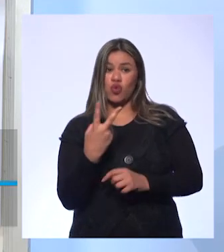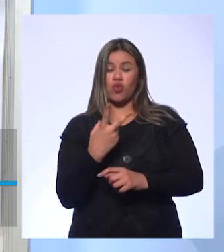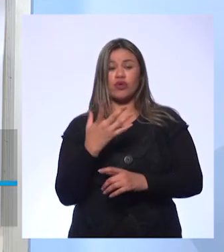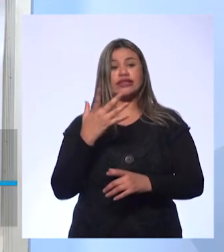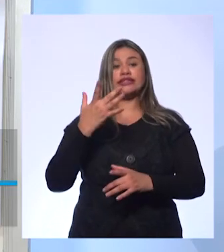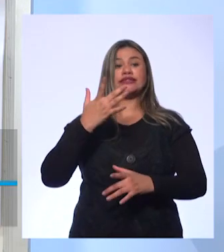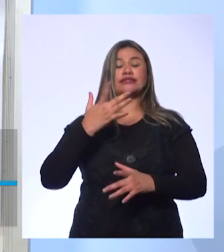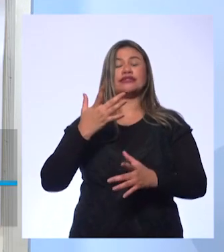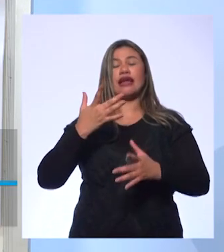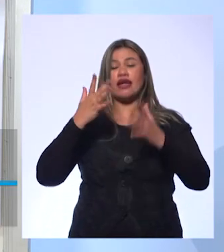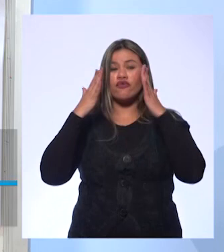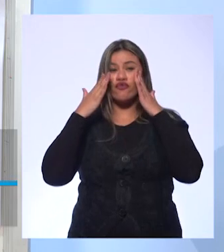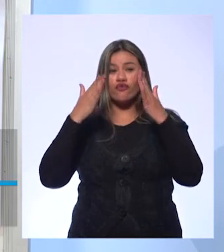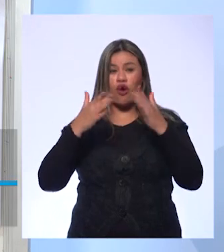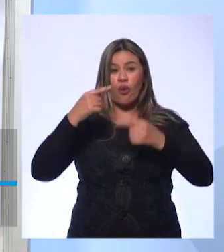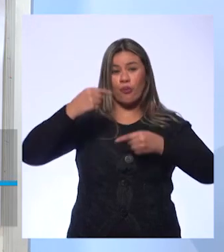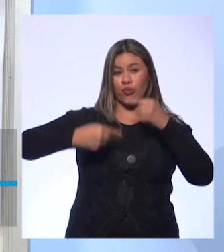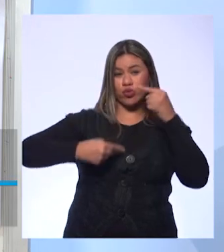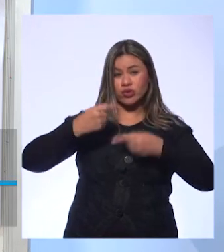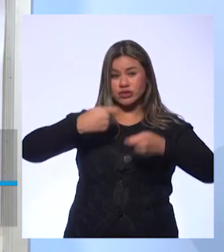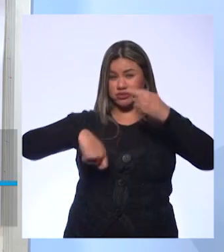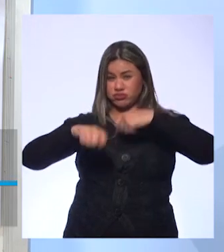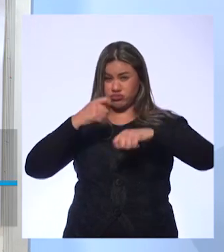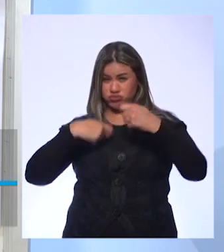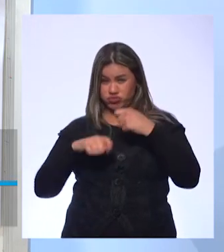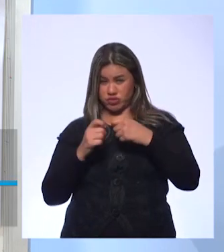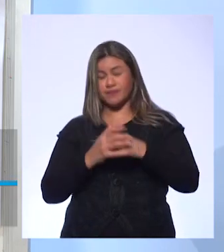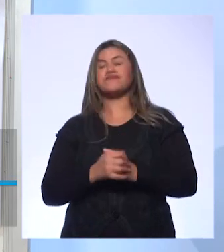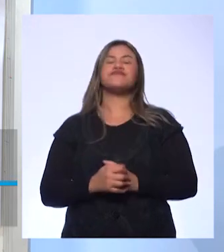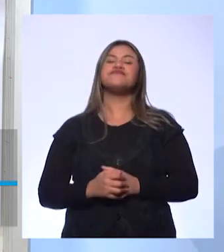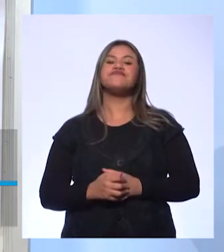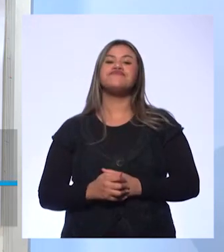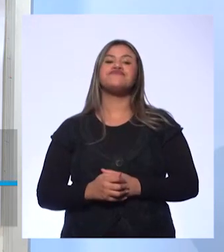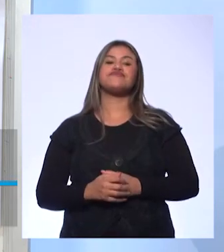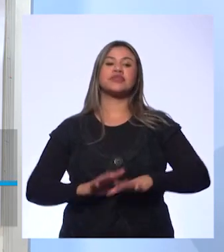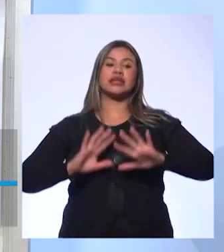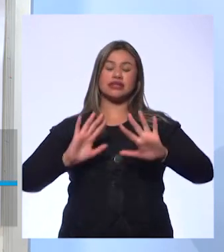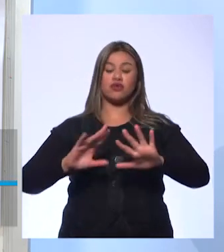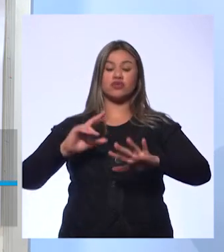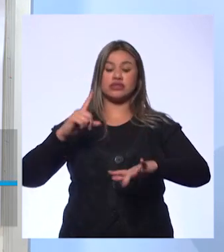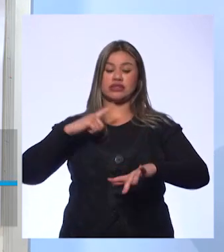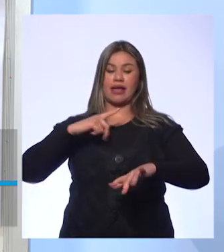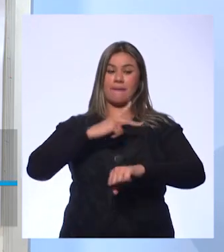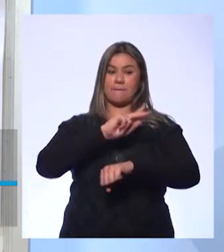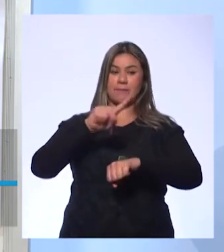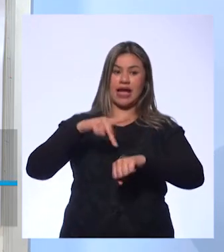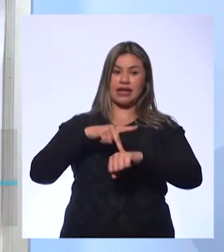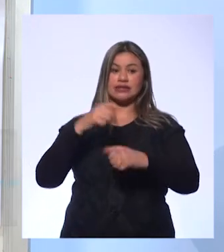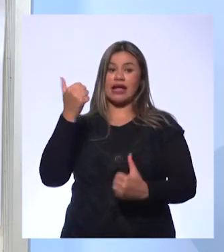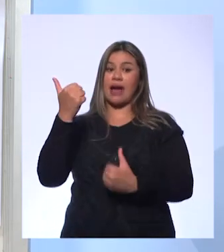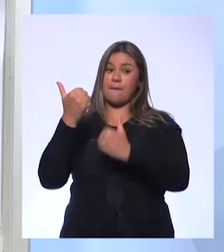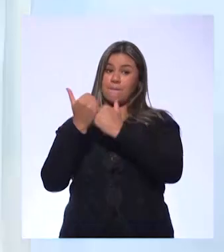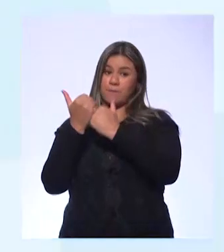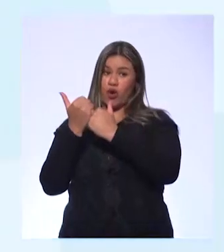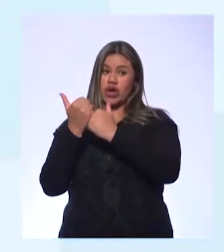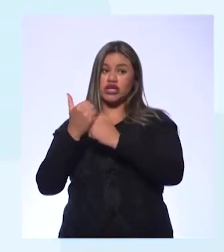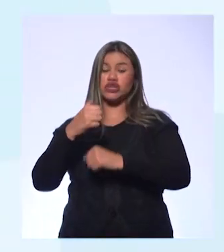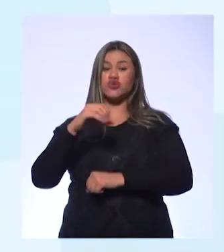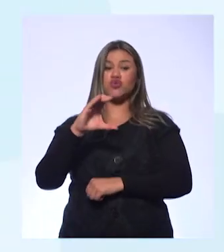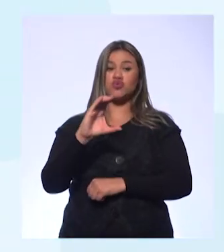vamos voltar lá para a nossa tela tem um país que está apoiando os colorados na tela para vocês